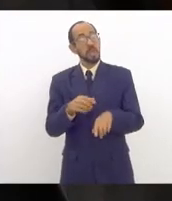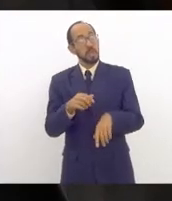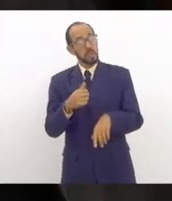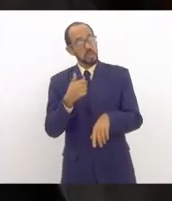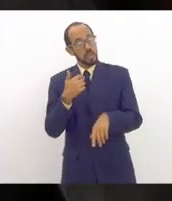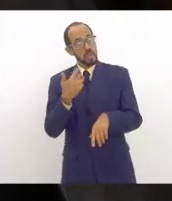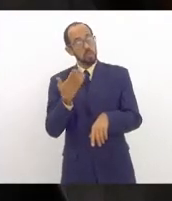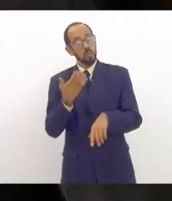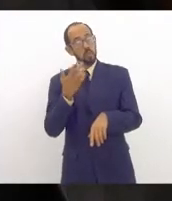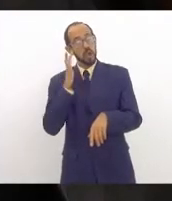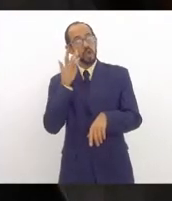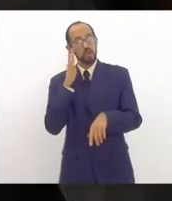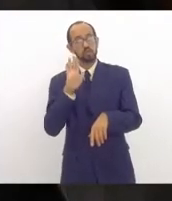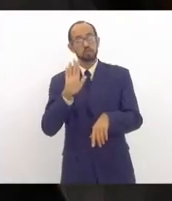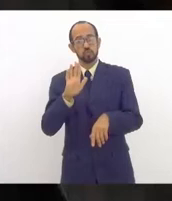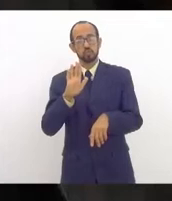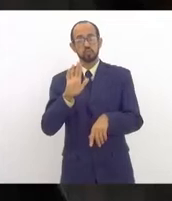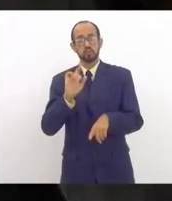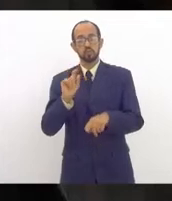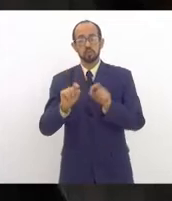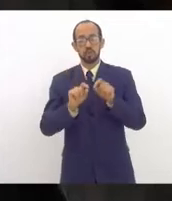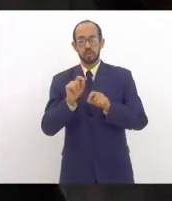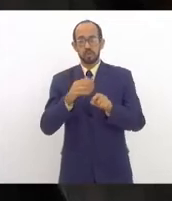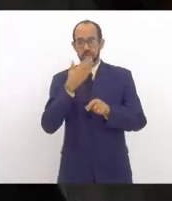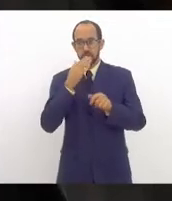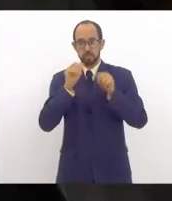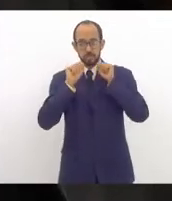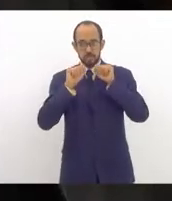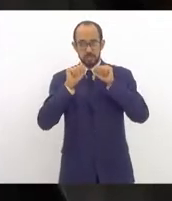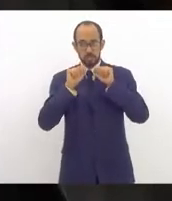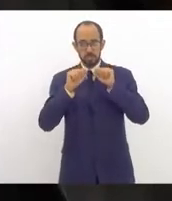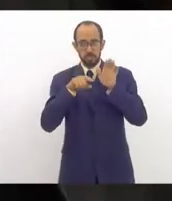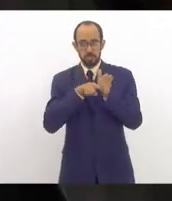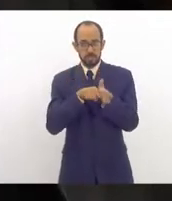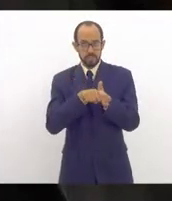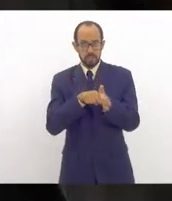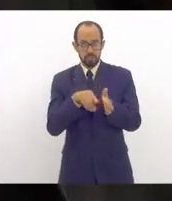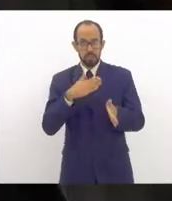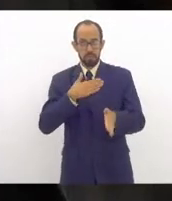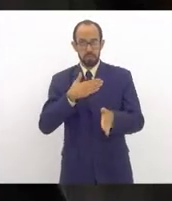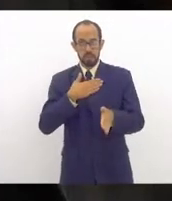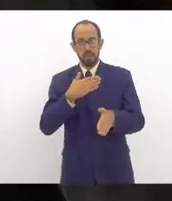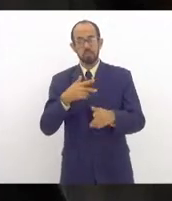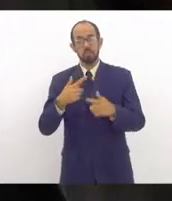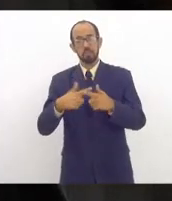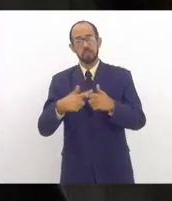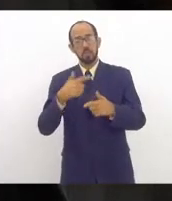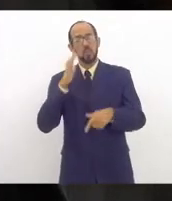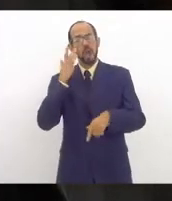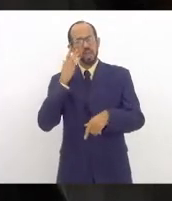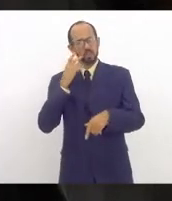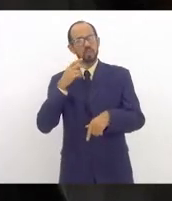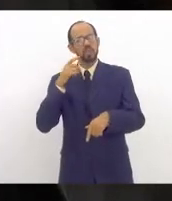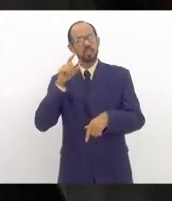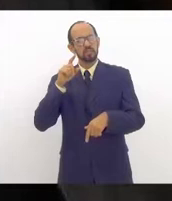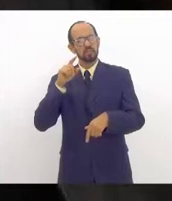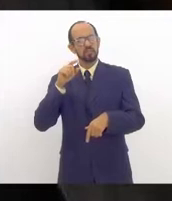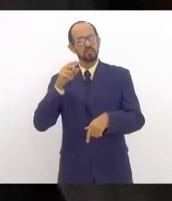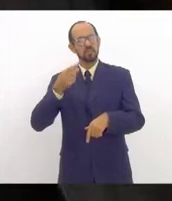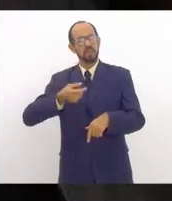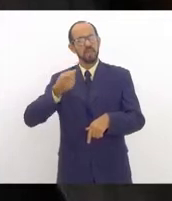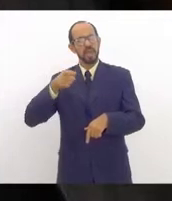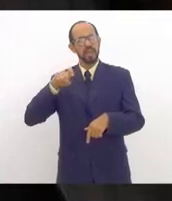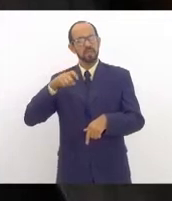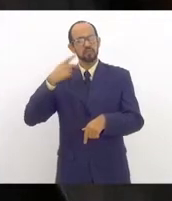até eu pedi até para Assessoria pesquisar porque eu cheguei acho que ele chegou a ser vereador com mandato aqui